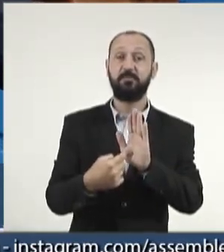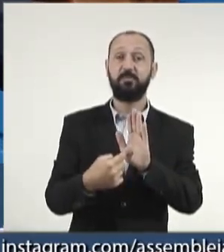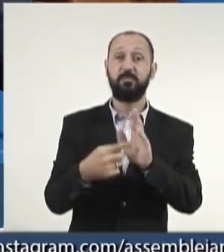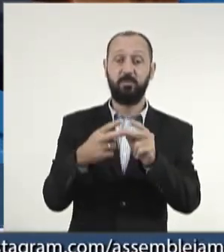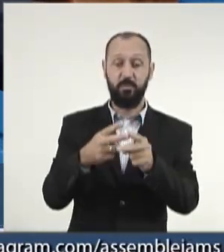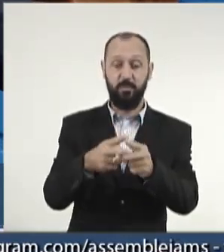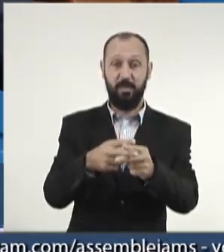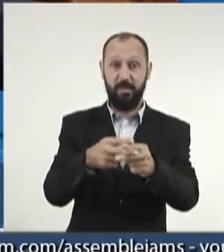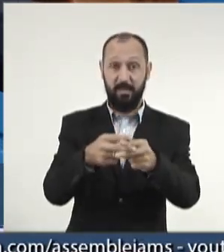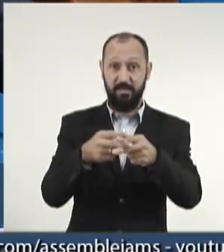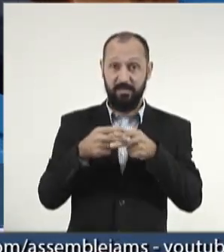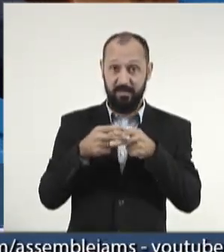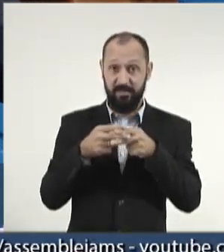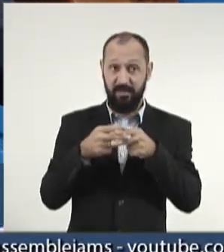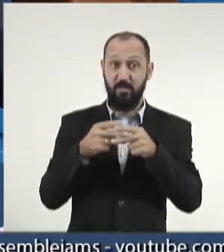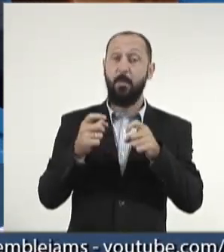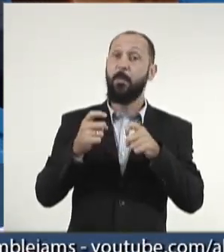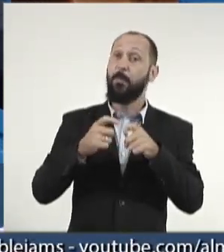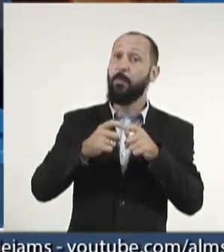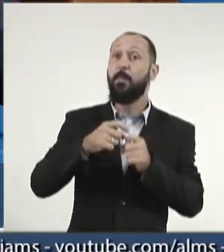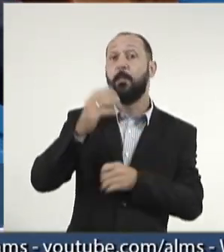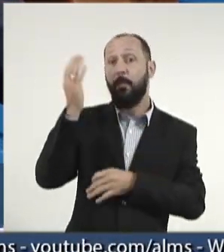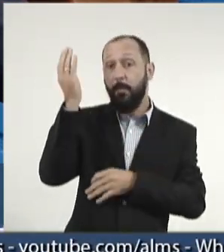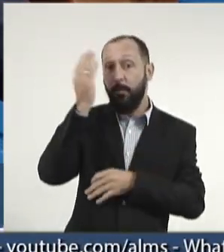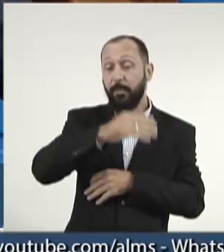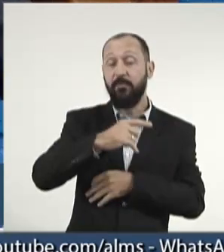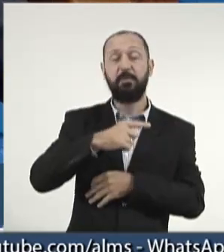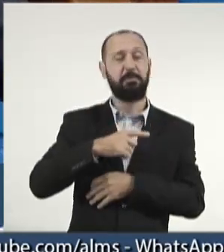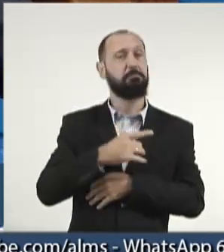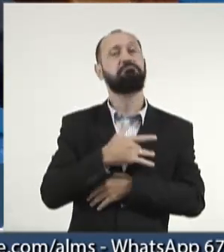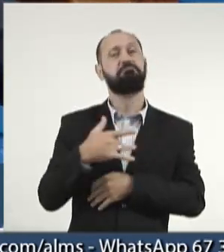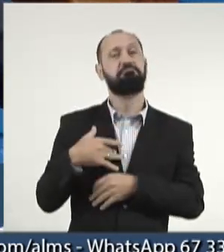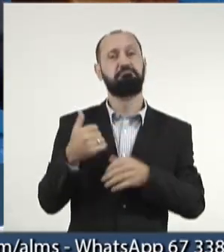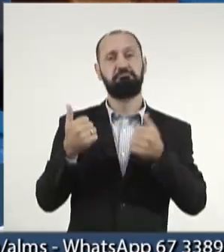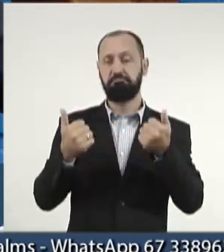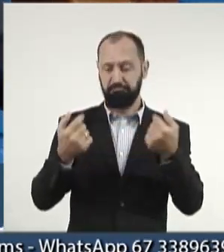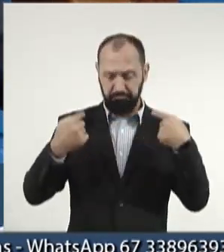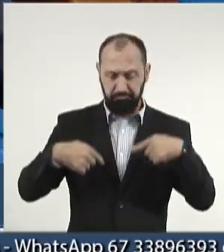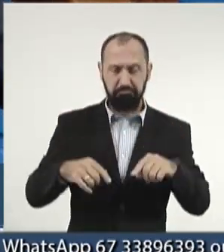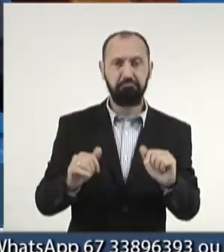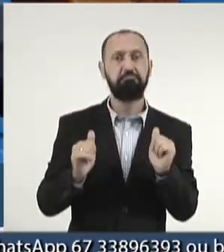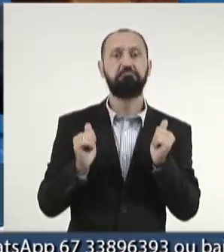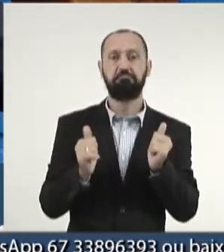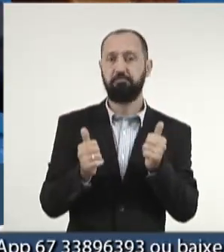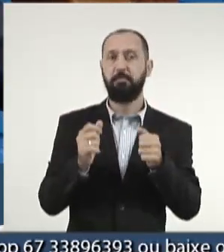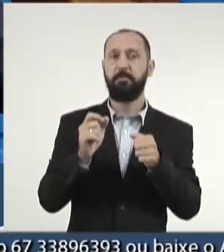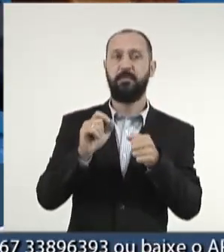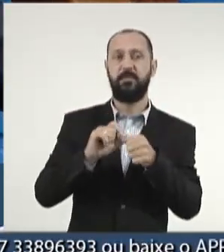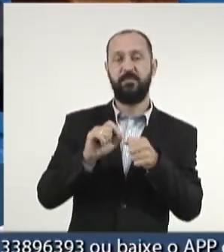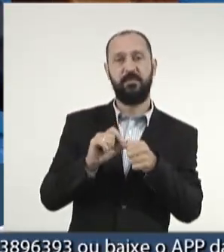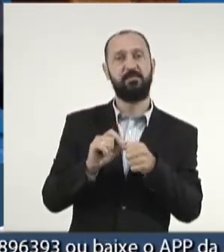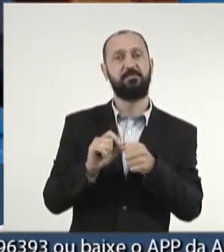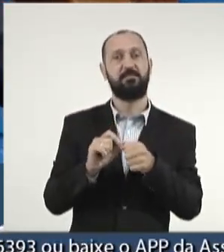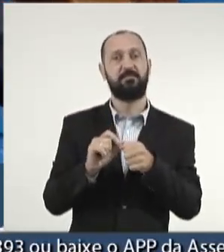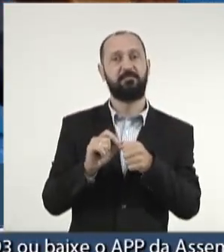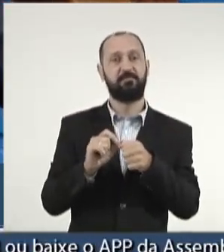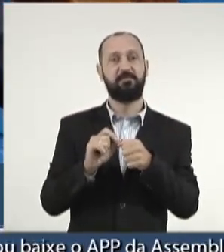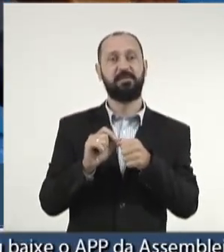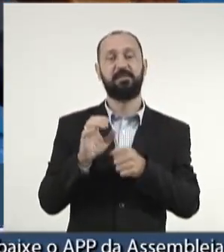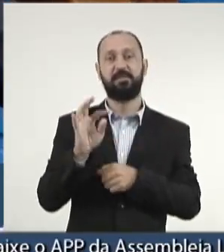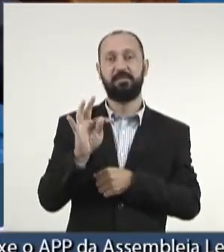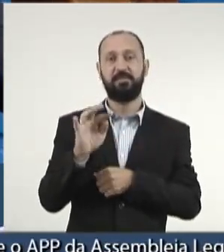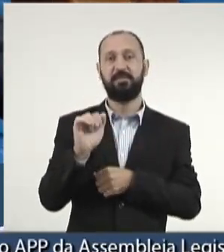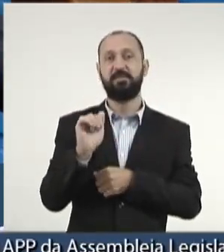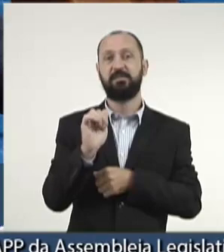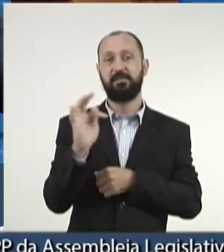médico para comprovar que ele está em condições físicas de se submeter a